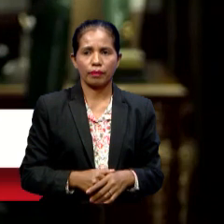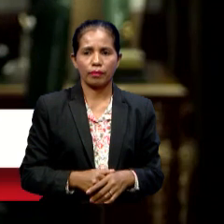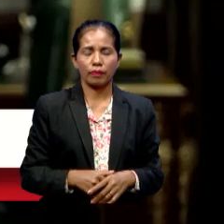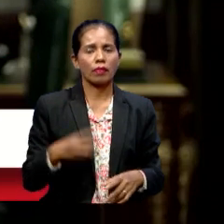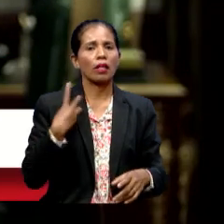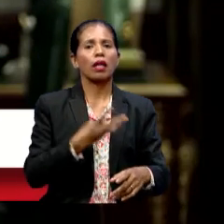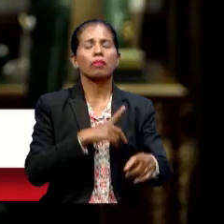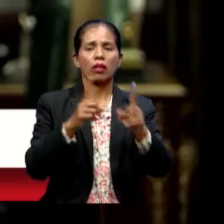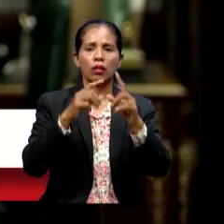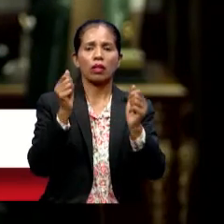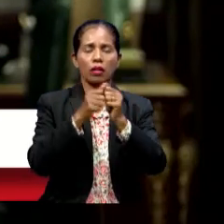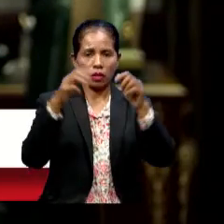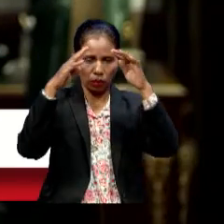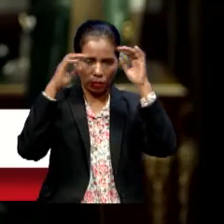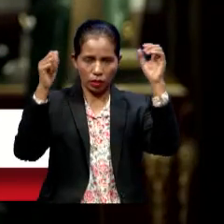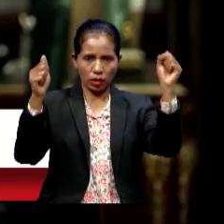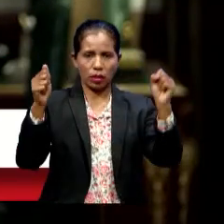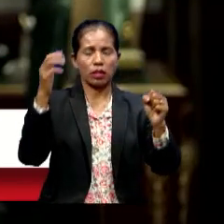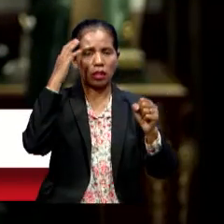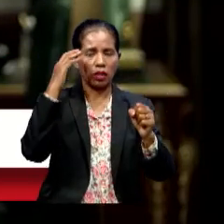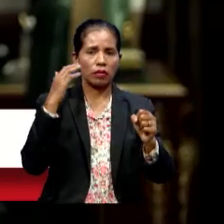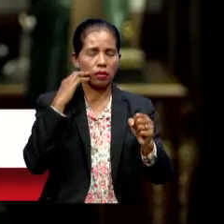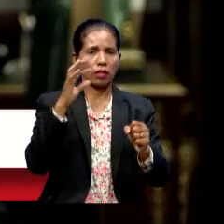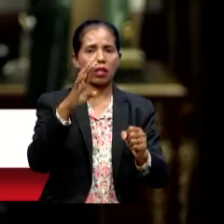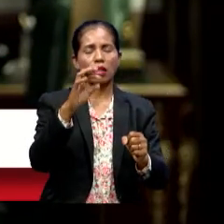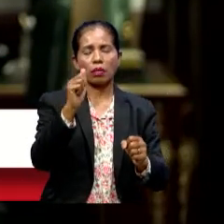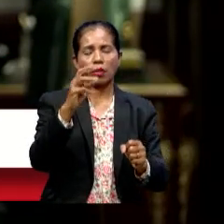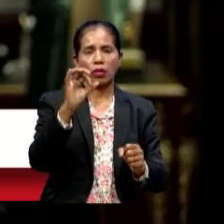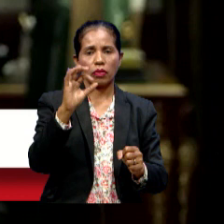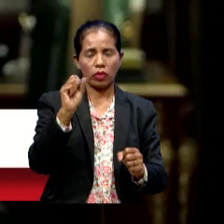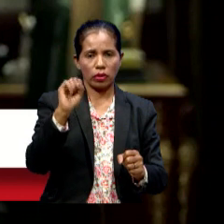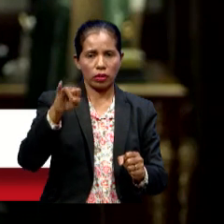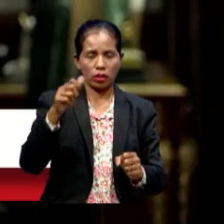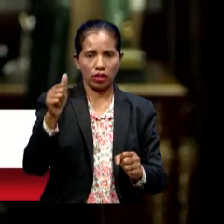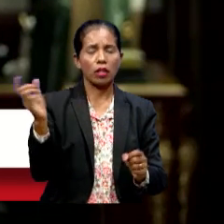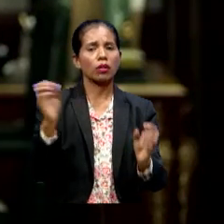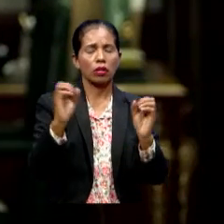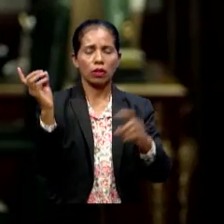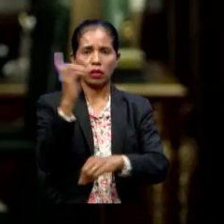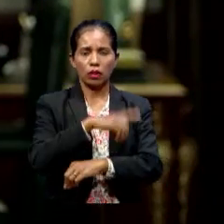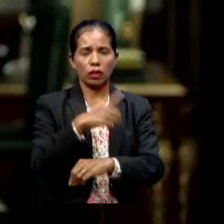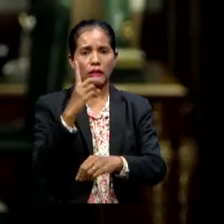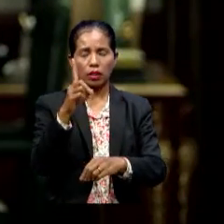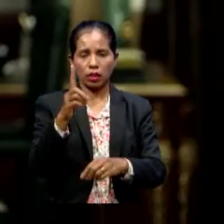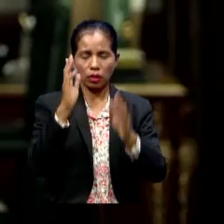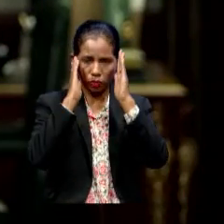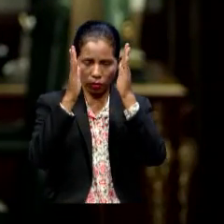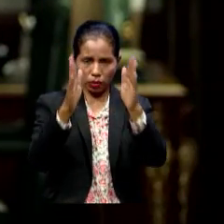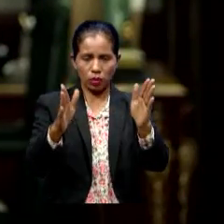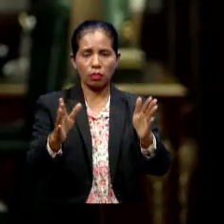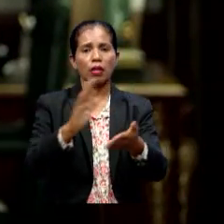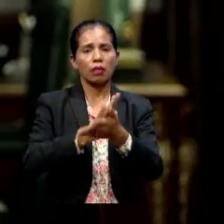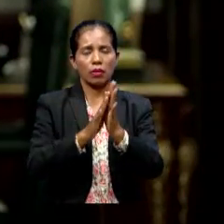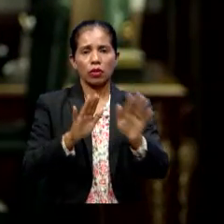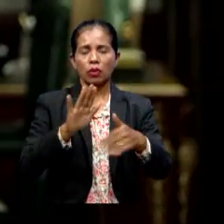Amigo Leona, o presidente da África Sul, Ramaphosa. Laos Belorin Yedit, mak ita foco ba formula pasnian, no bot